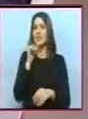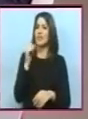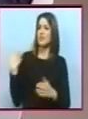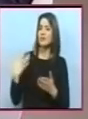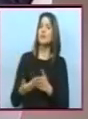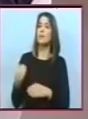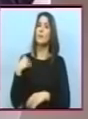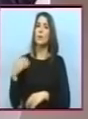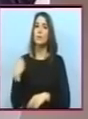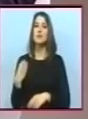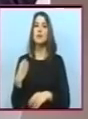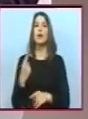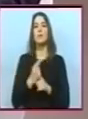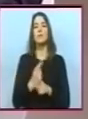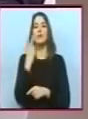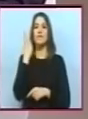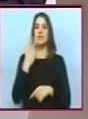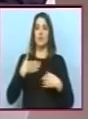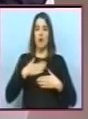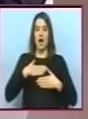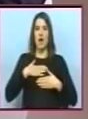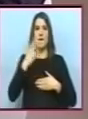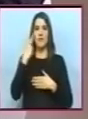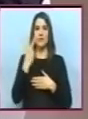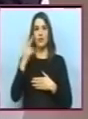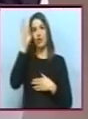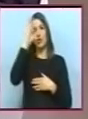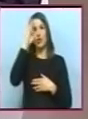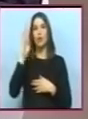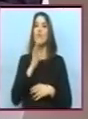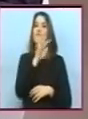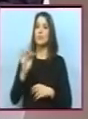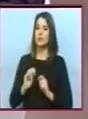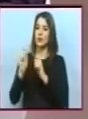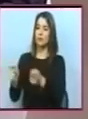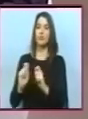forma, ainda em vida, distribuir o património pelos herdeiros.